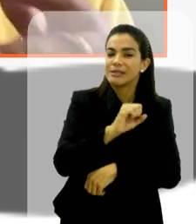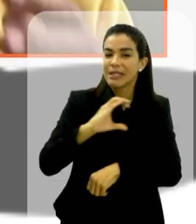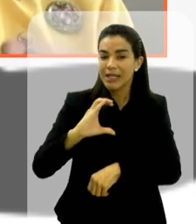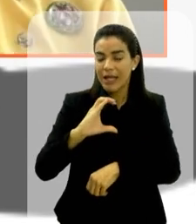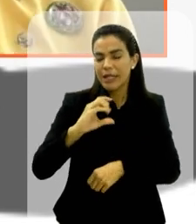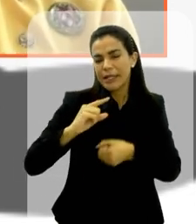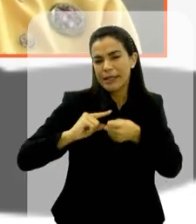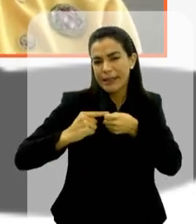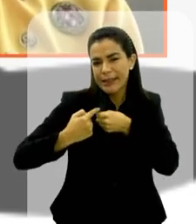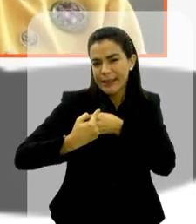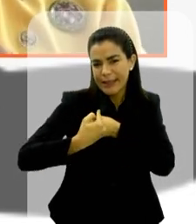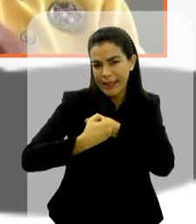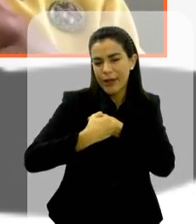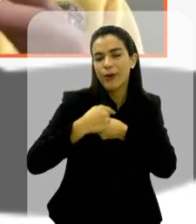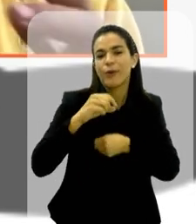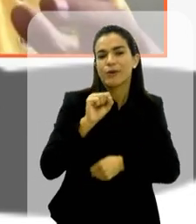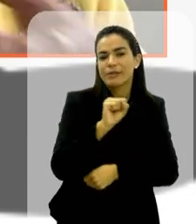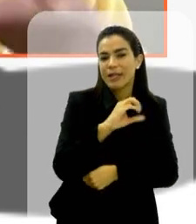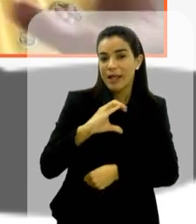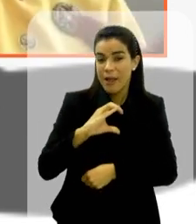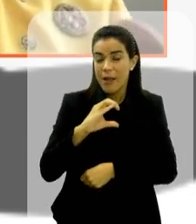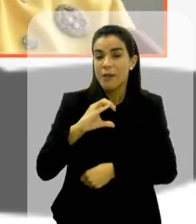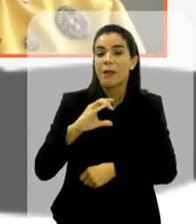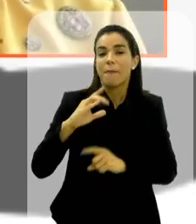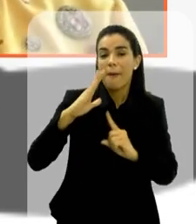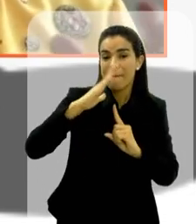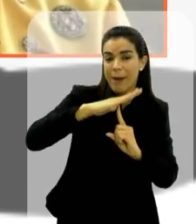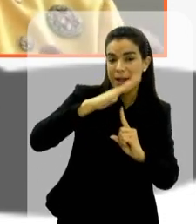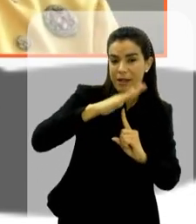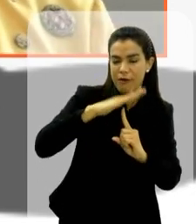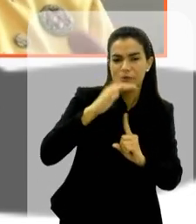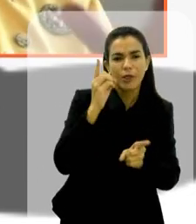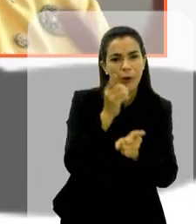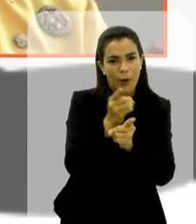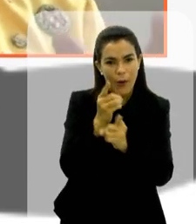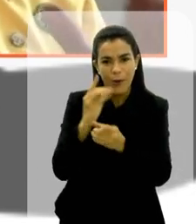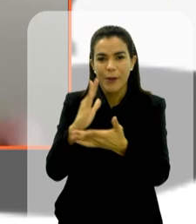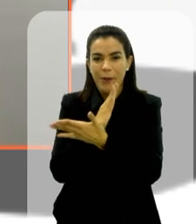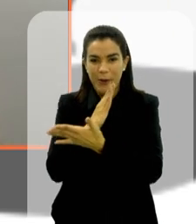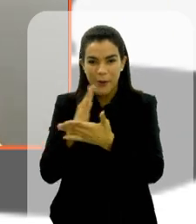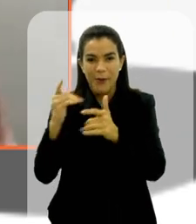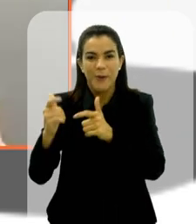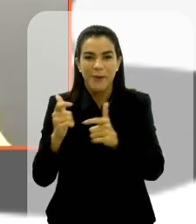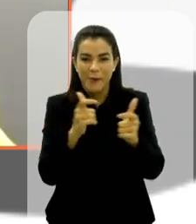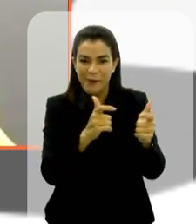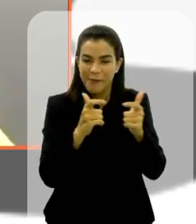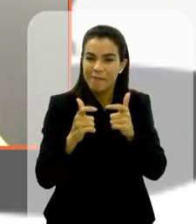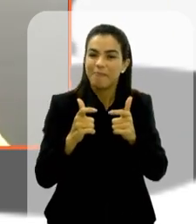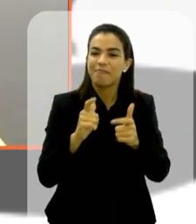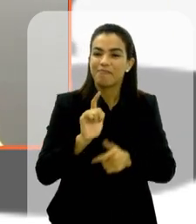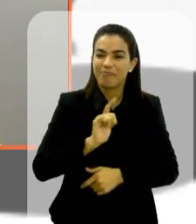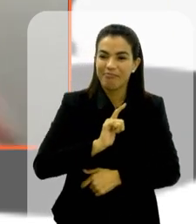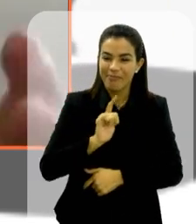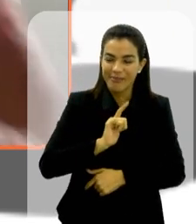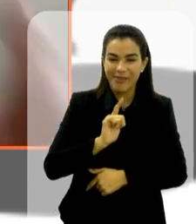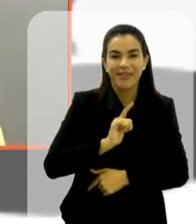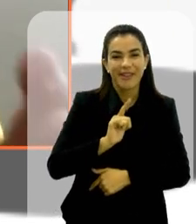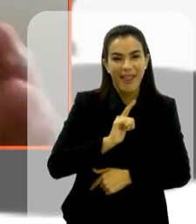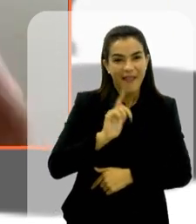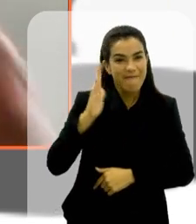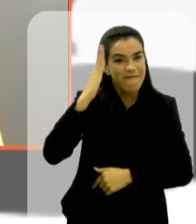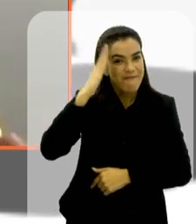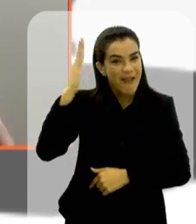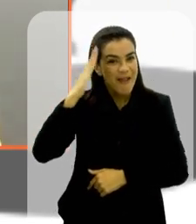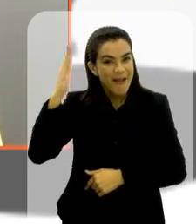de Santa Catarina, interior do Paraná, você ainda encontra alguns locais que faz essa. Realizam essa